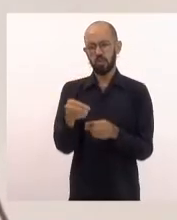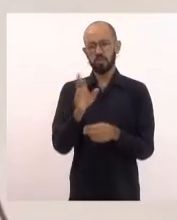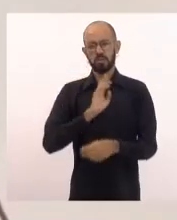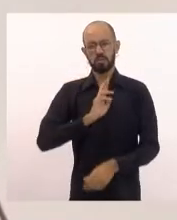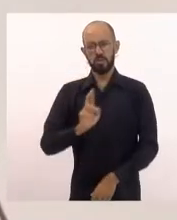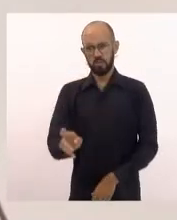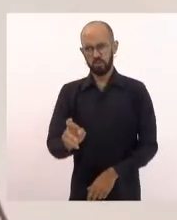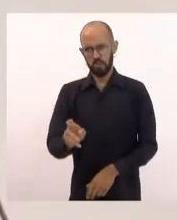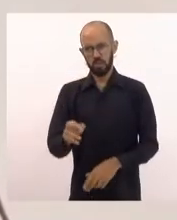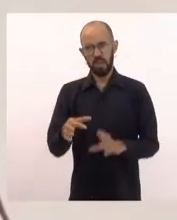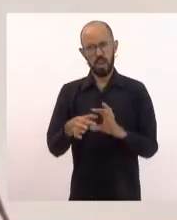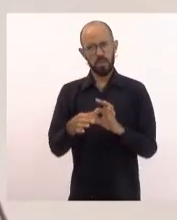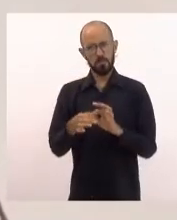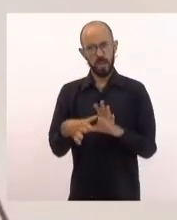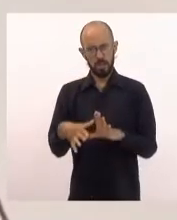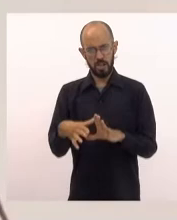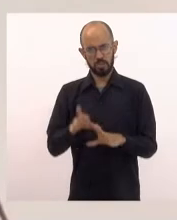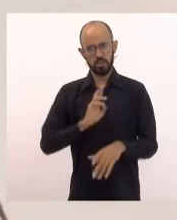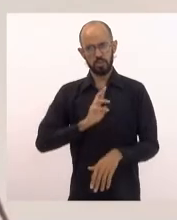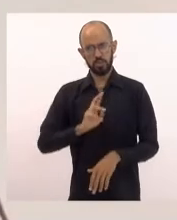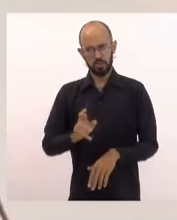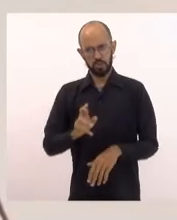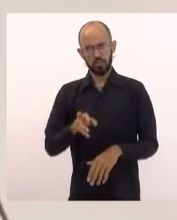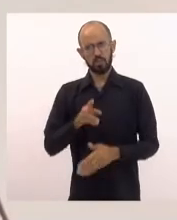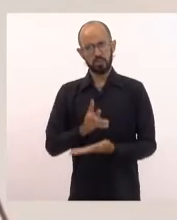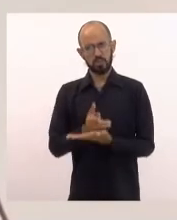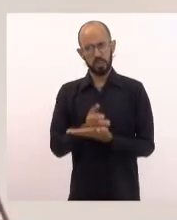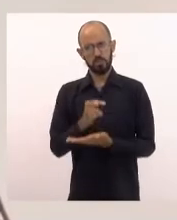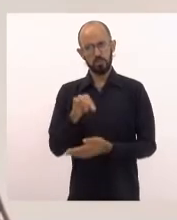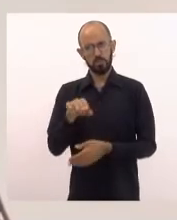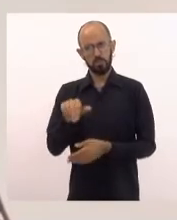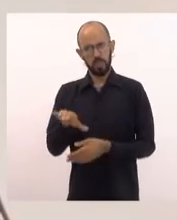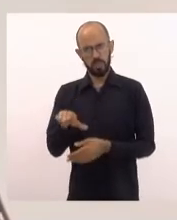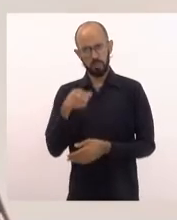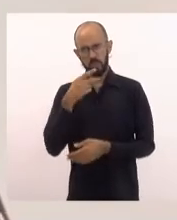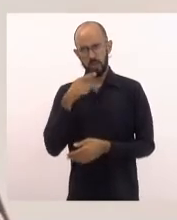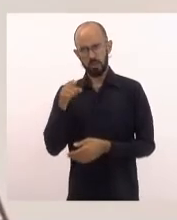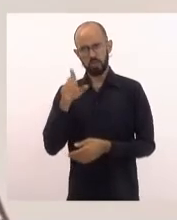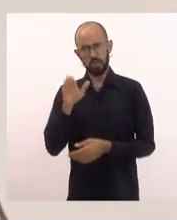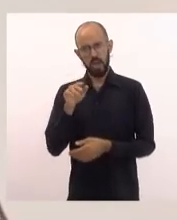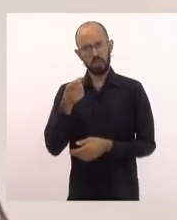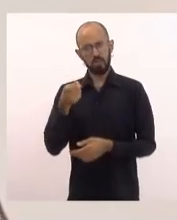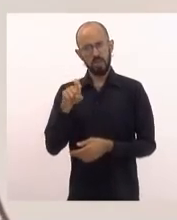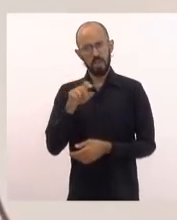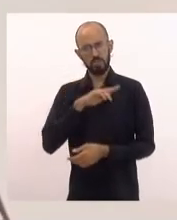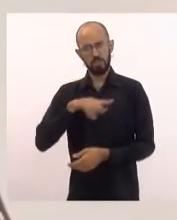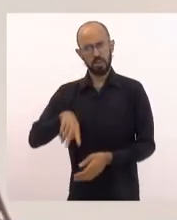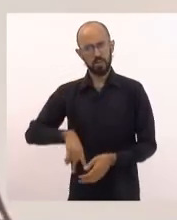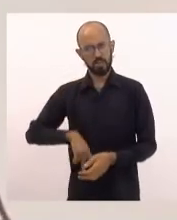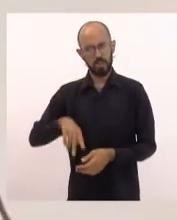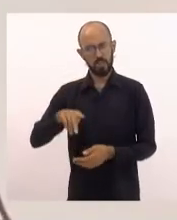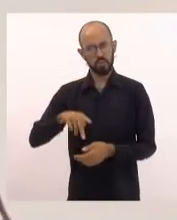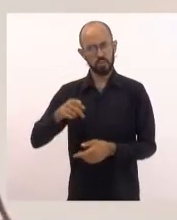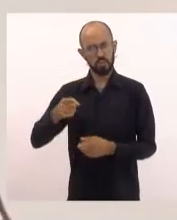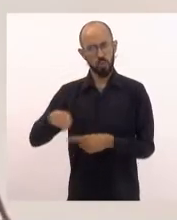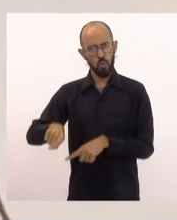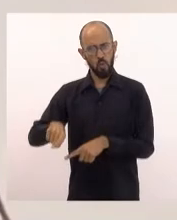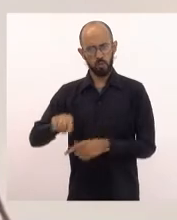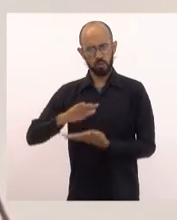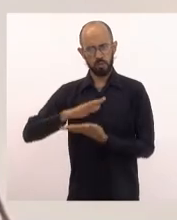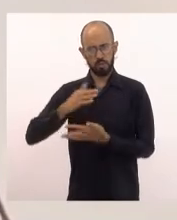religiões, a liberdade religiosa, como sempre o deputado Carlos Mink traz aqui. Já fui presidente da Comissão de Combate